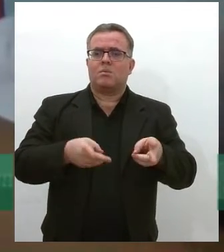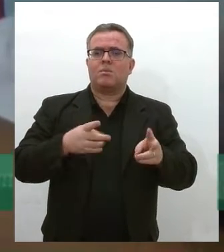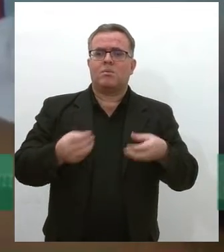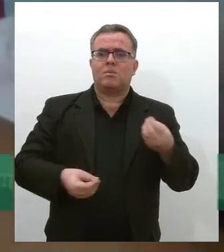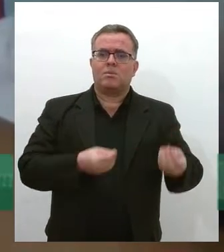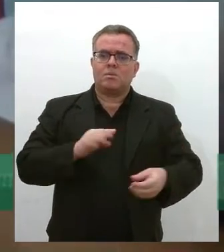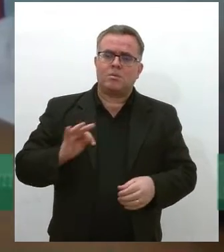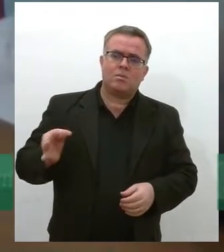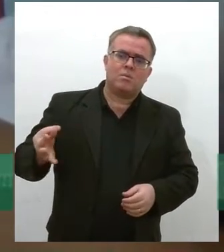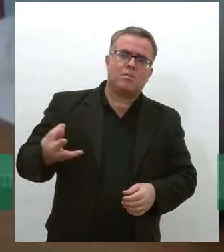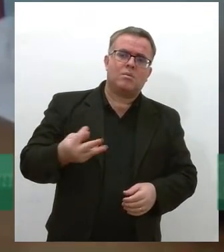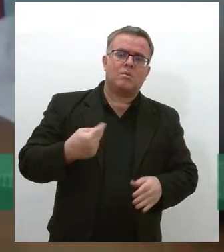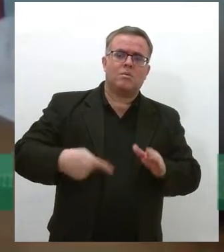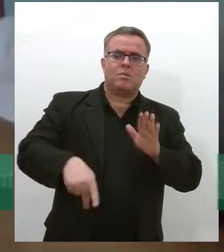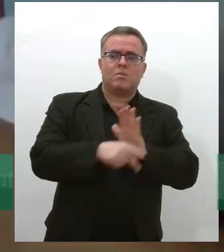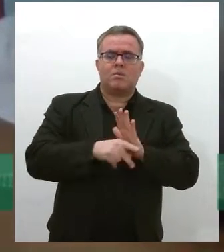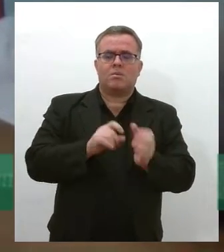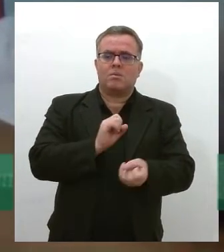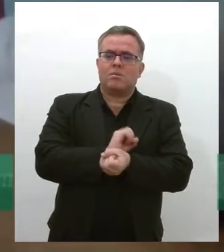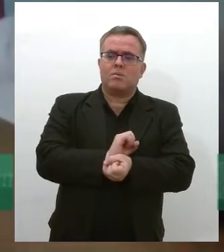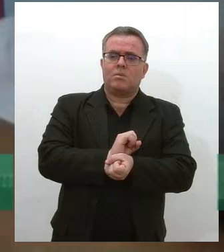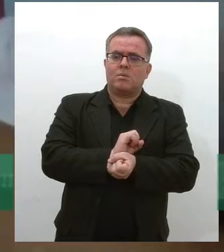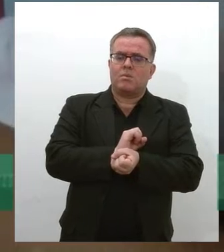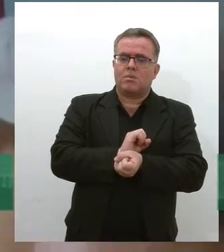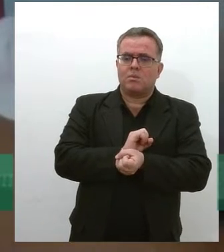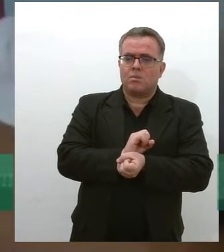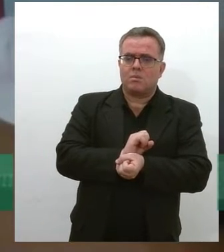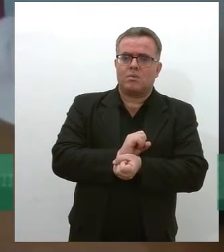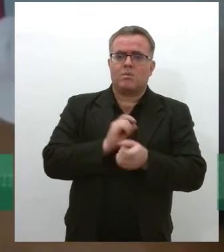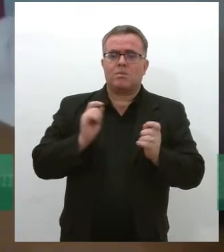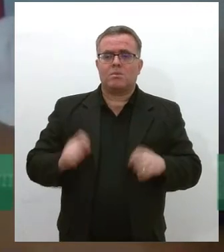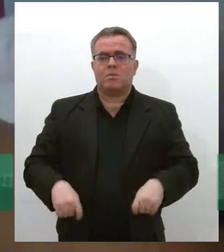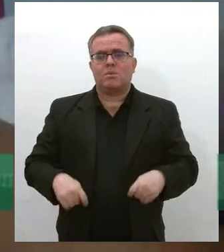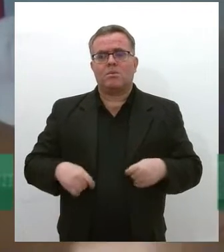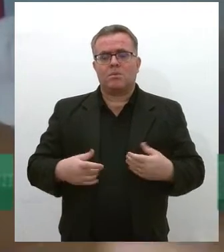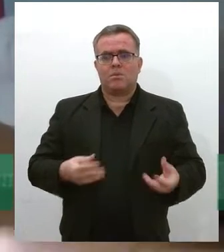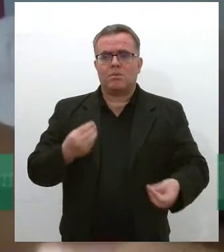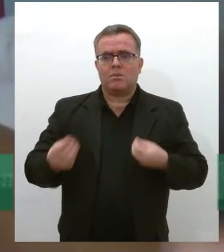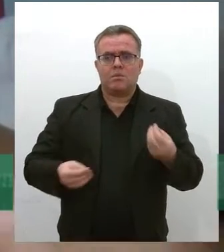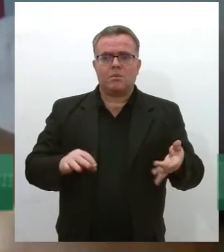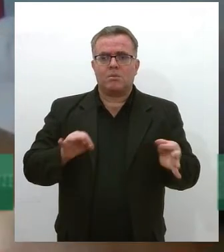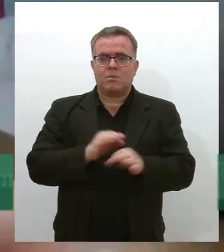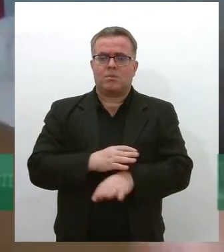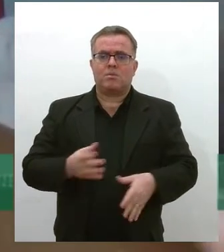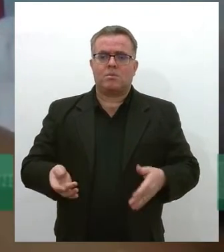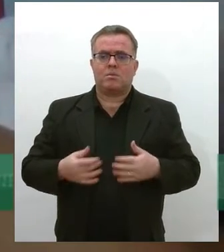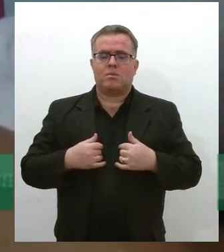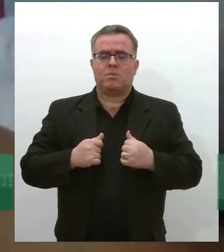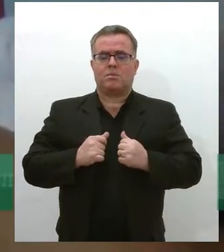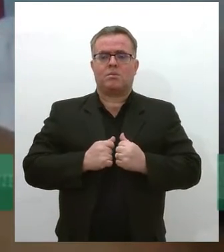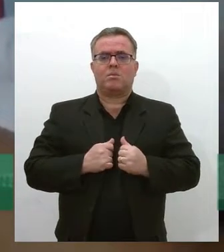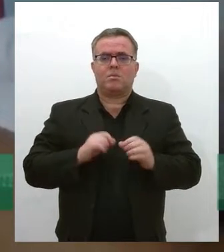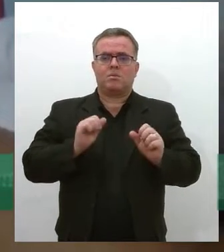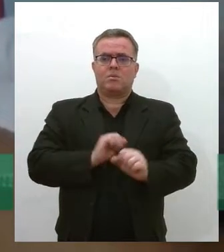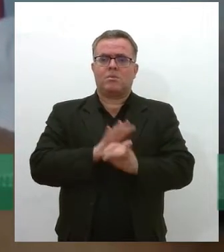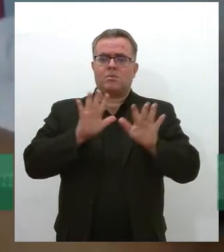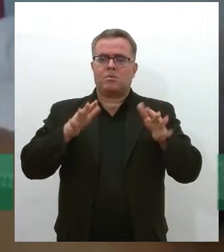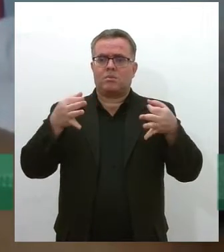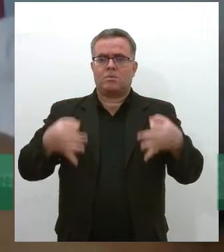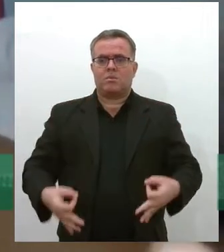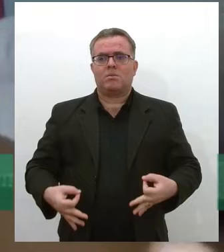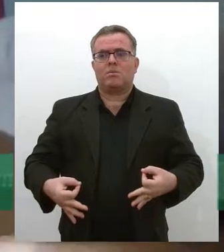o escravismo, né? Então, eu quero deixar bem claro que há uma disputa de projetos